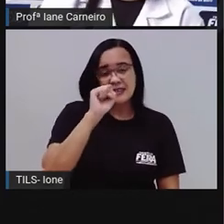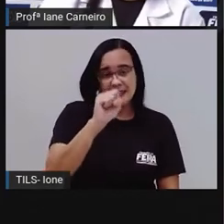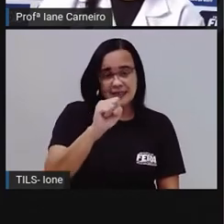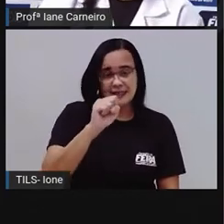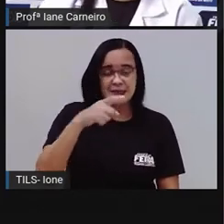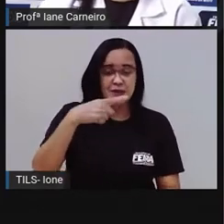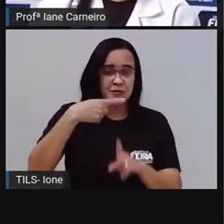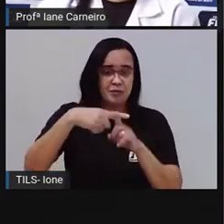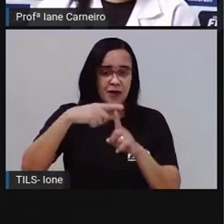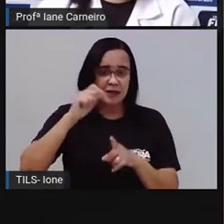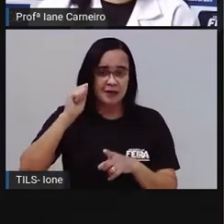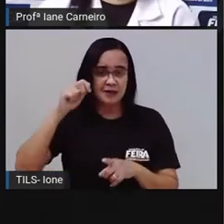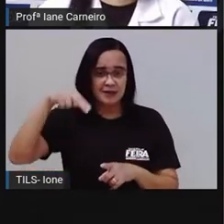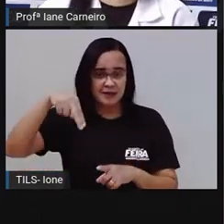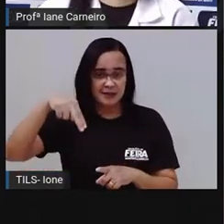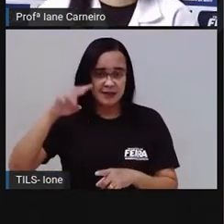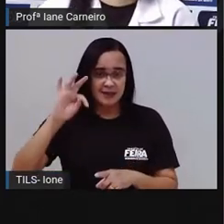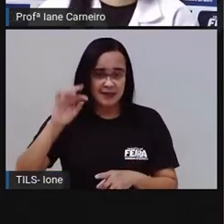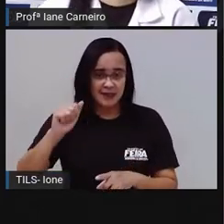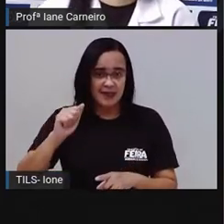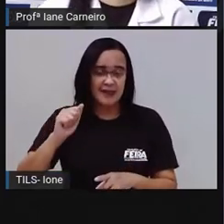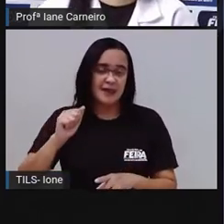santa.